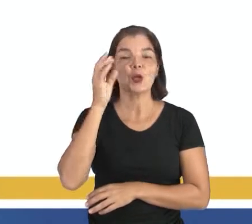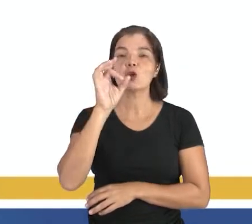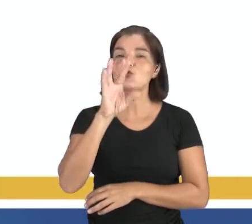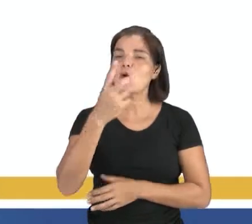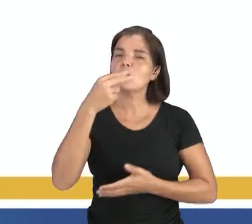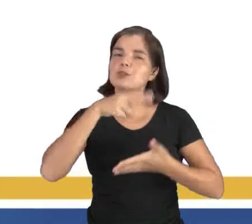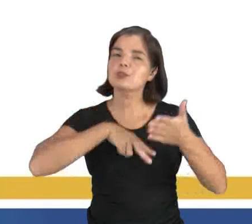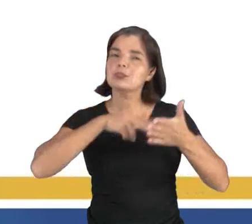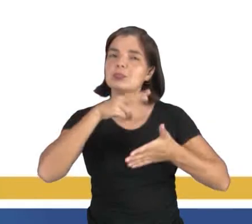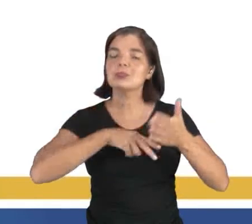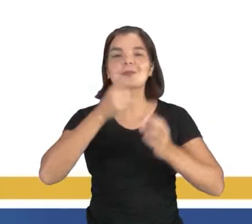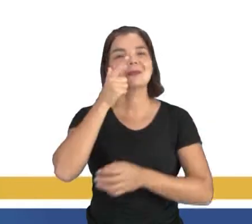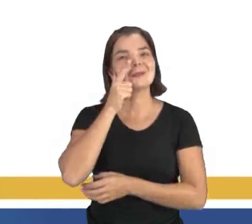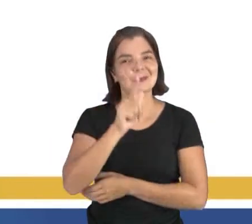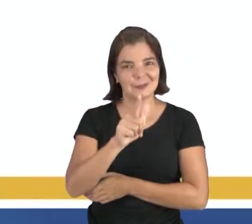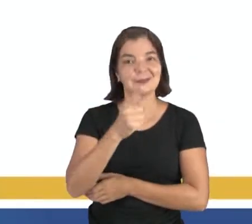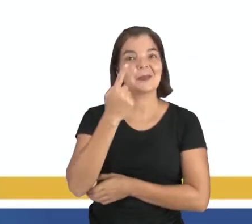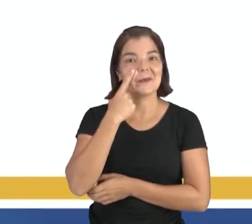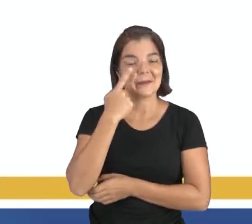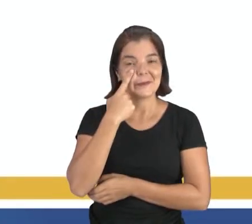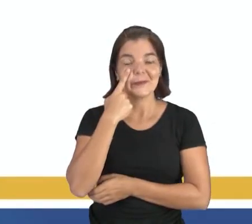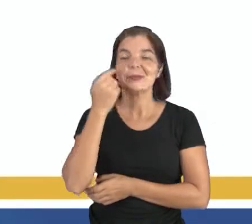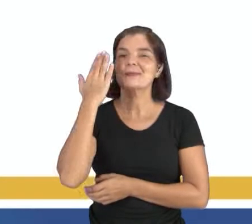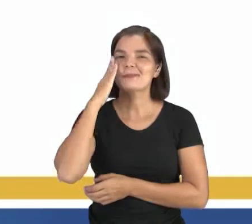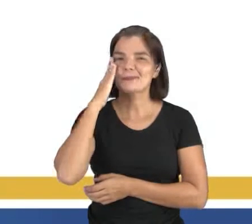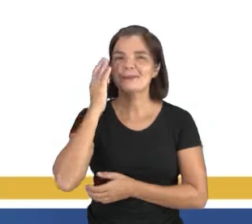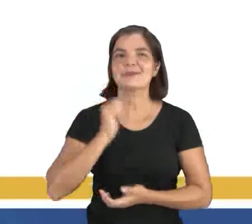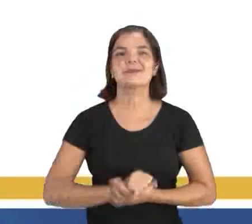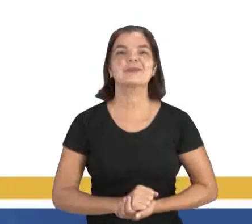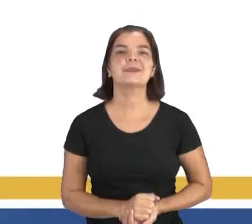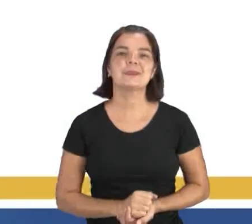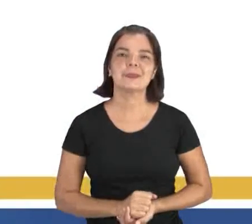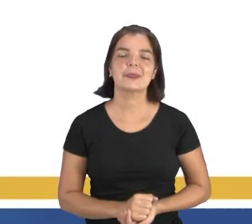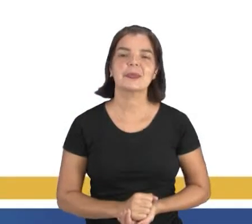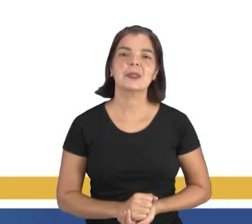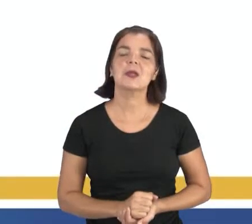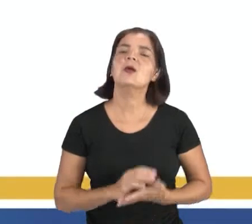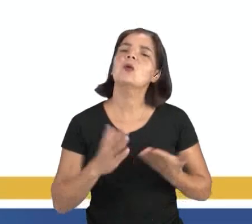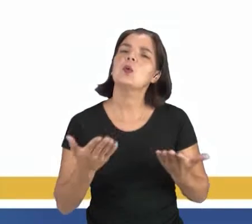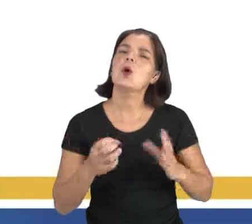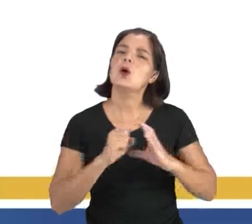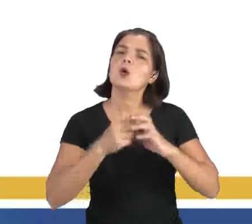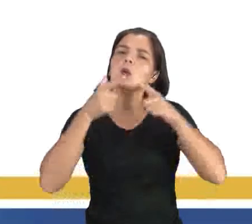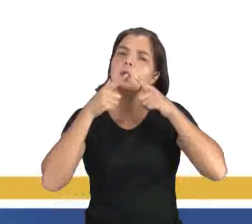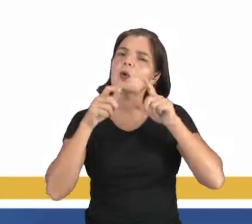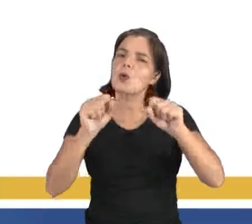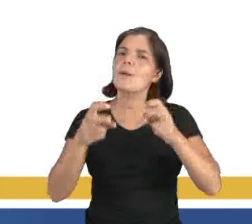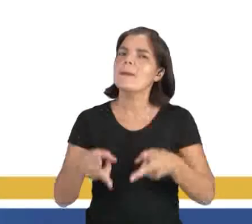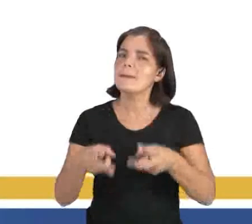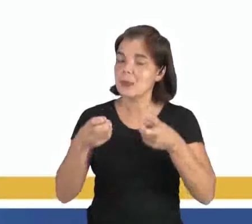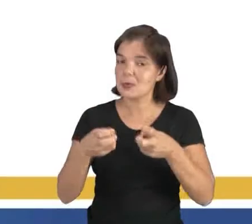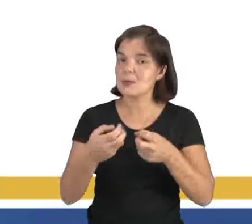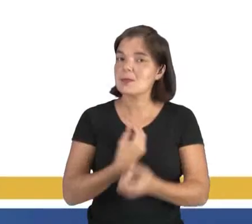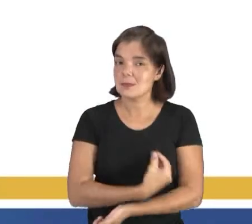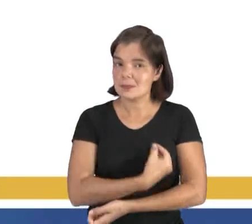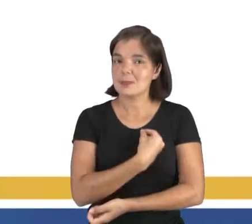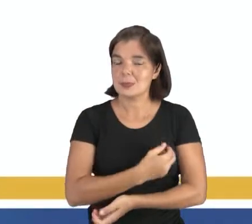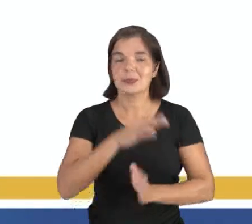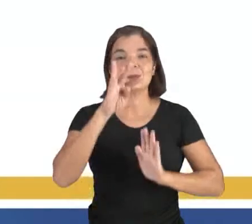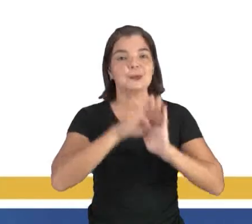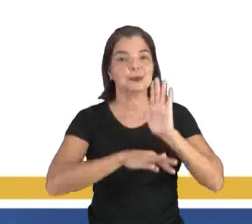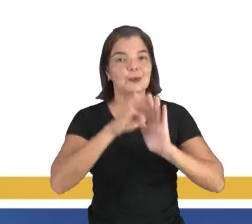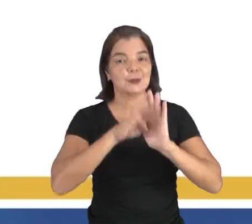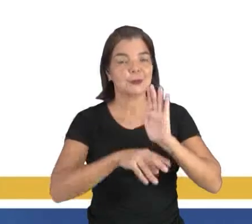uma leitura, conseguimos captar sua mensagem. Que aspecto linguístico percebemos muito presente no